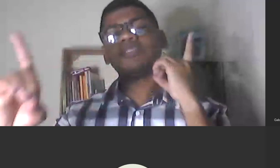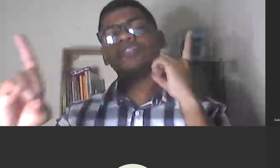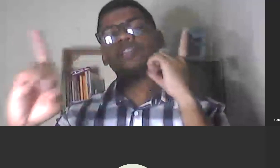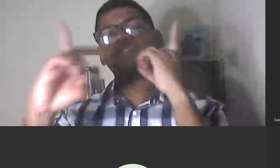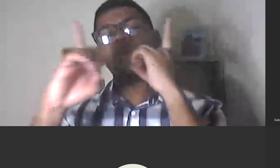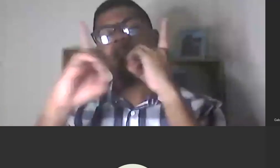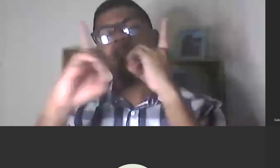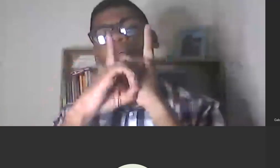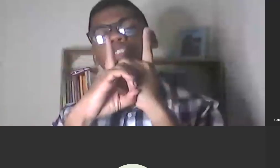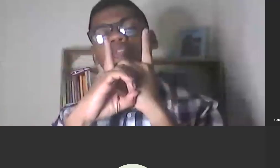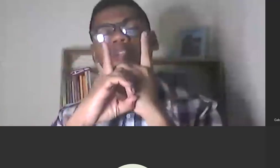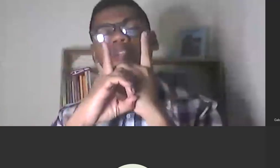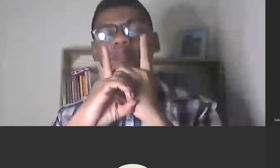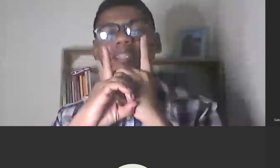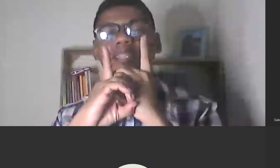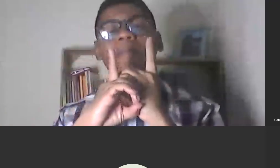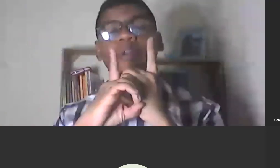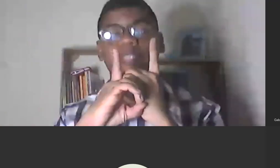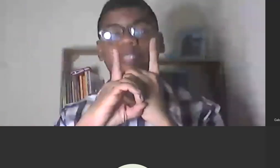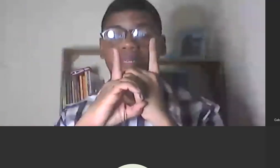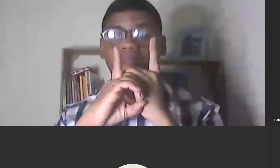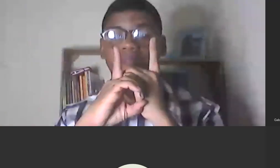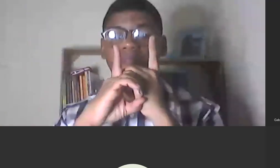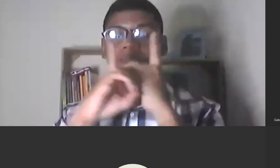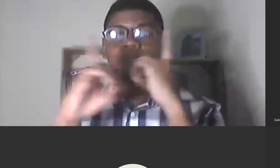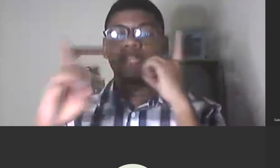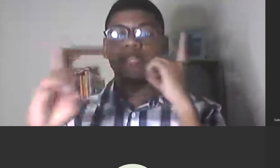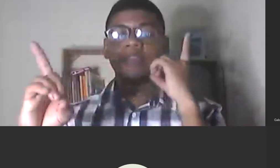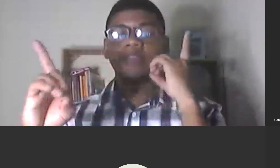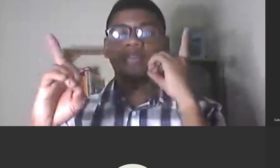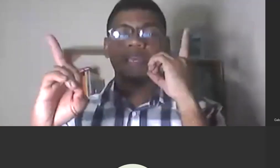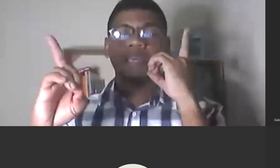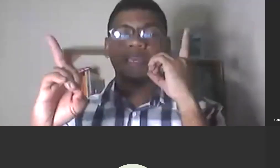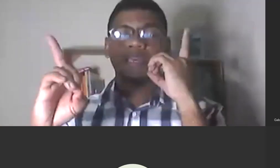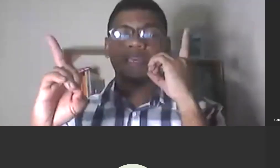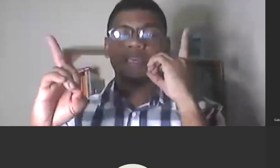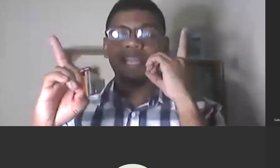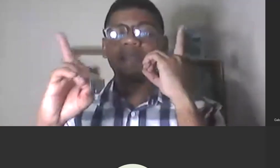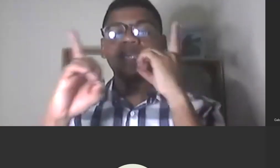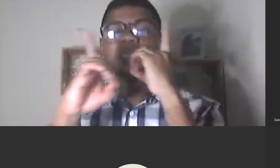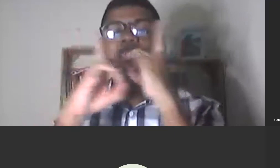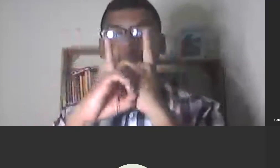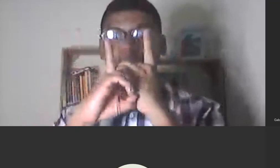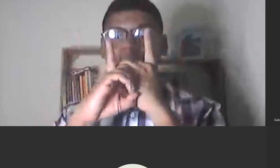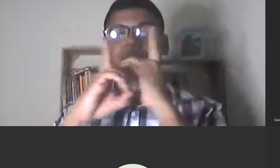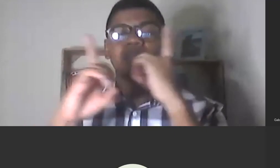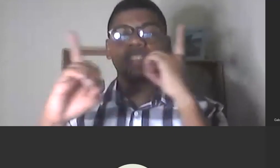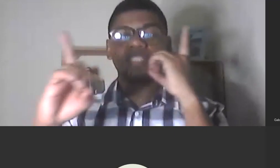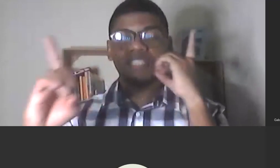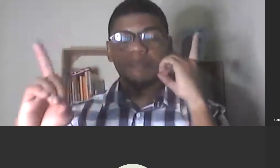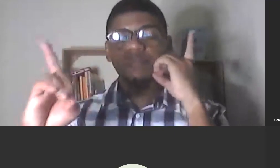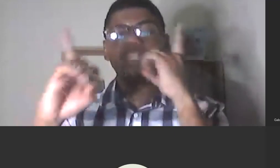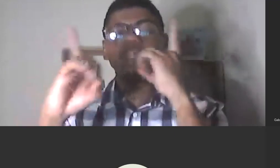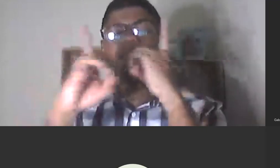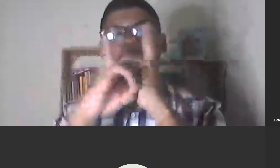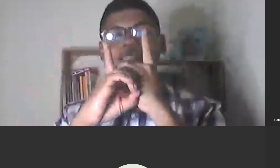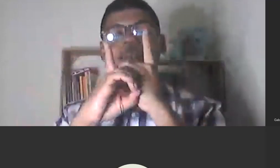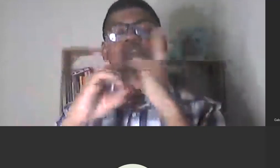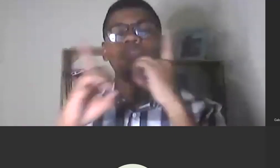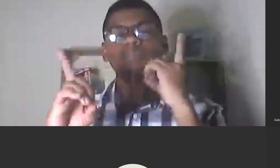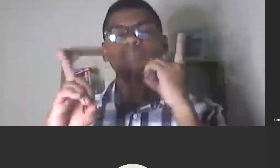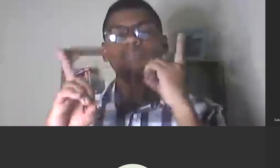Esse sinal a gente utilizou ele lá quando a gente falou sobre até a próxima, né? Até amanhã. A gente sempre